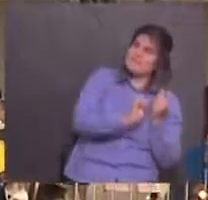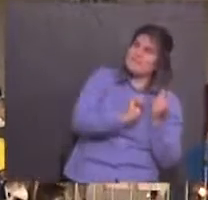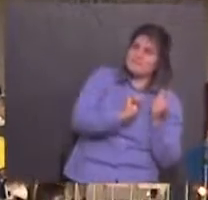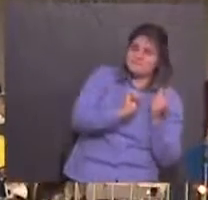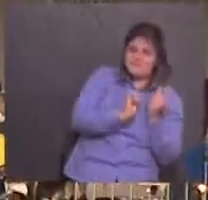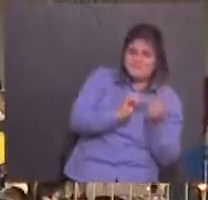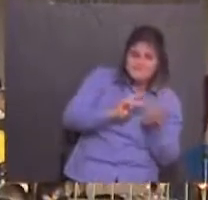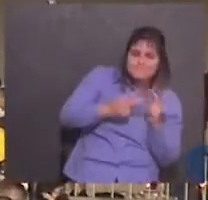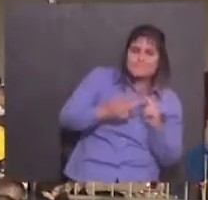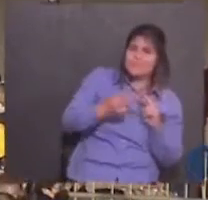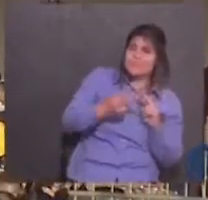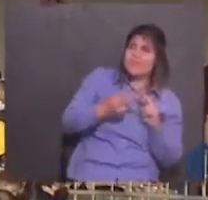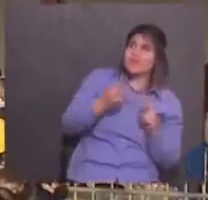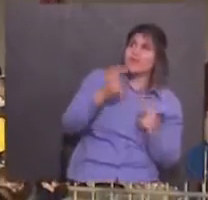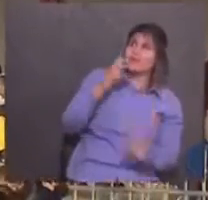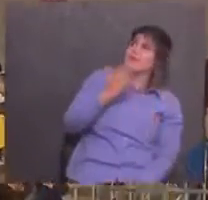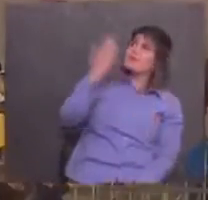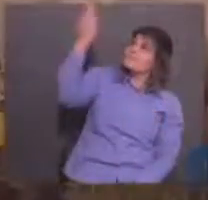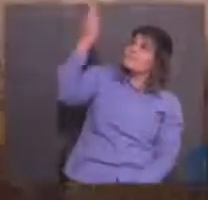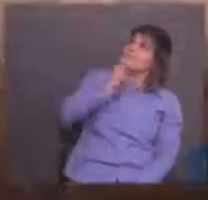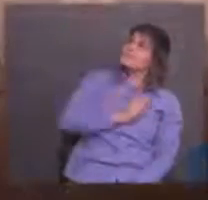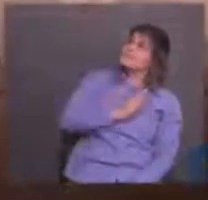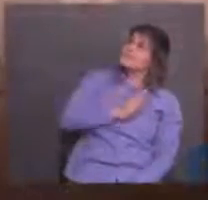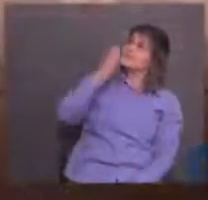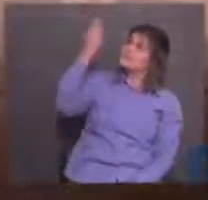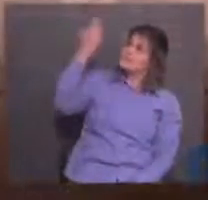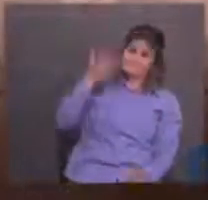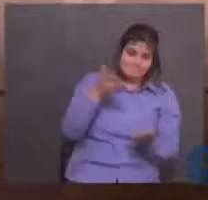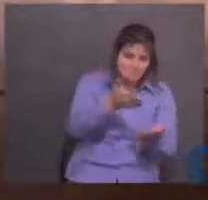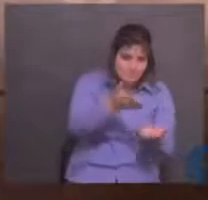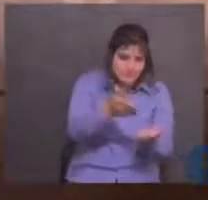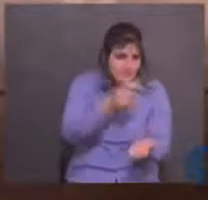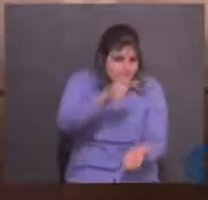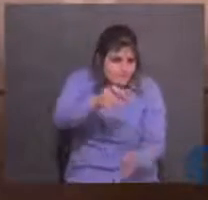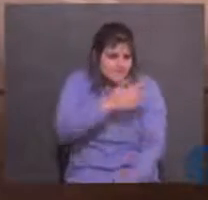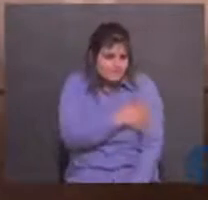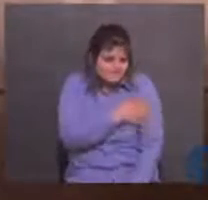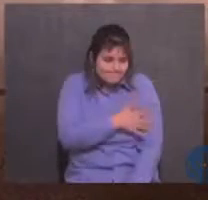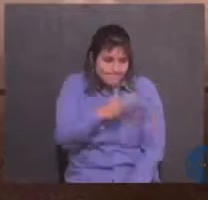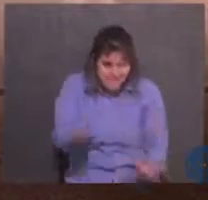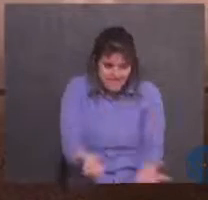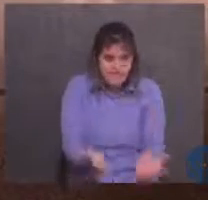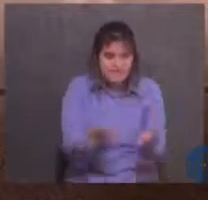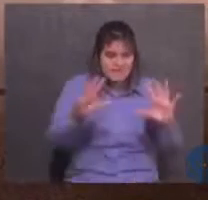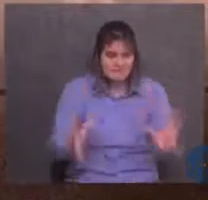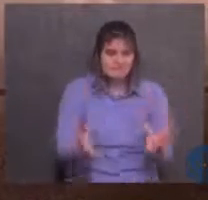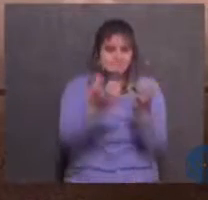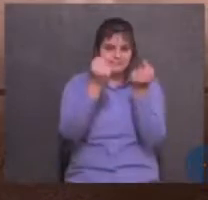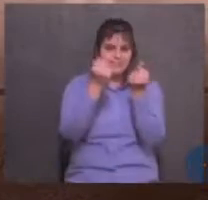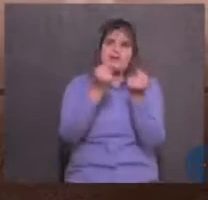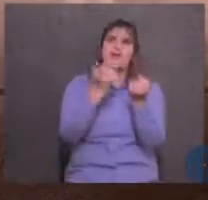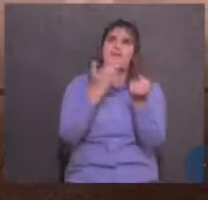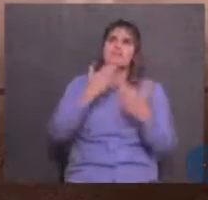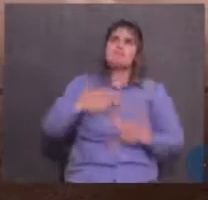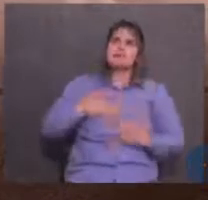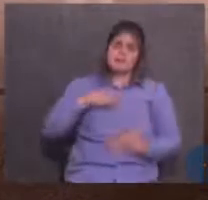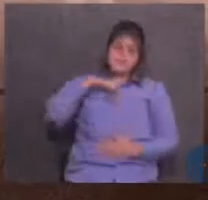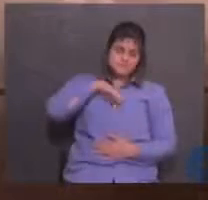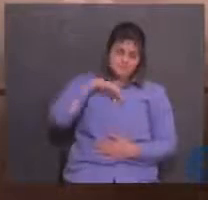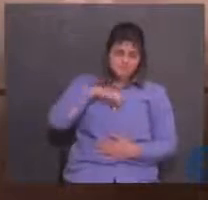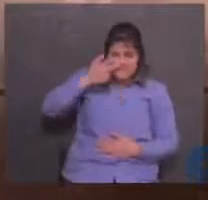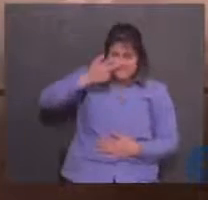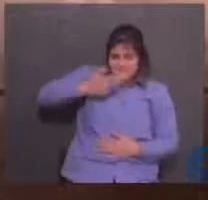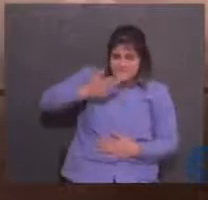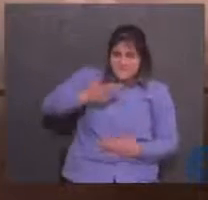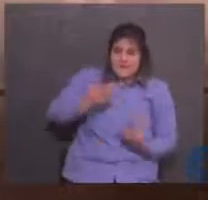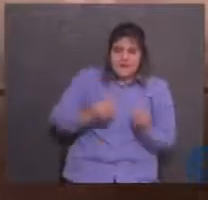Ó Senhor, que levantais os fracos, fazei que na nossa fraqueza se manifeste todo o